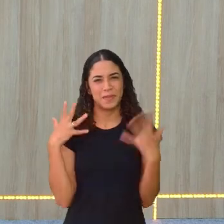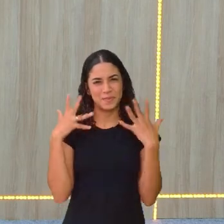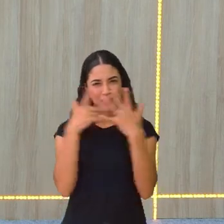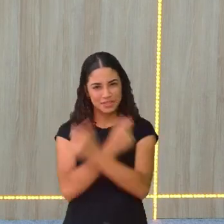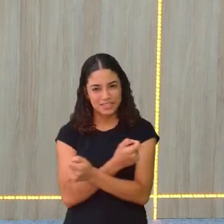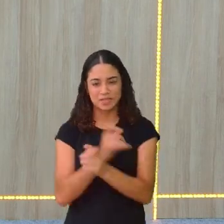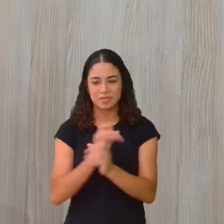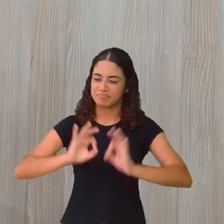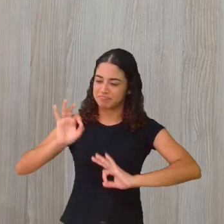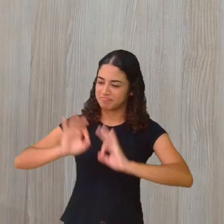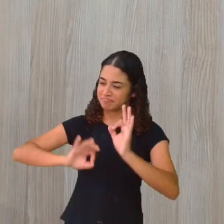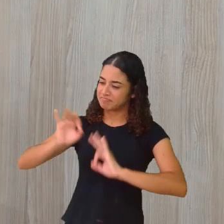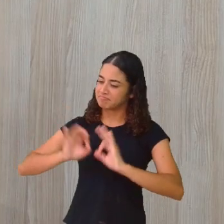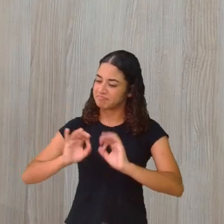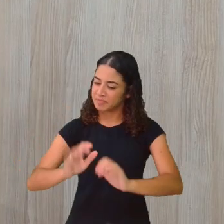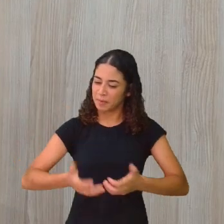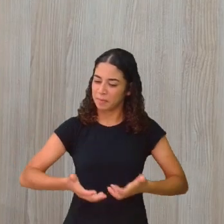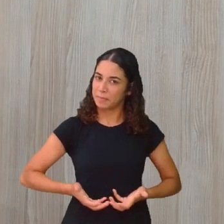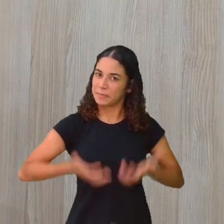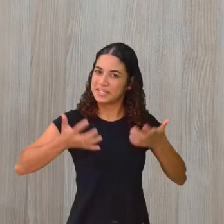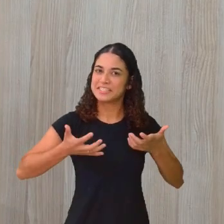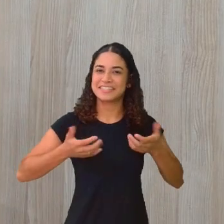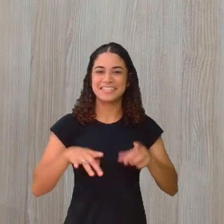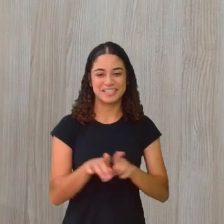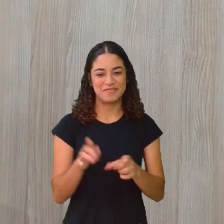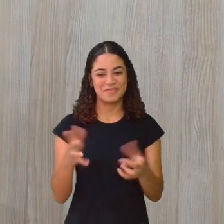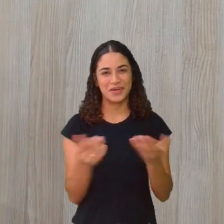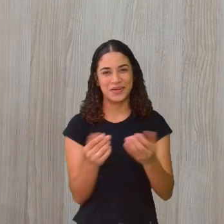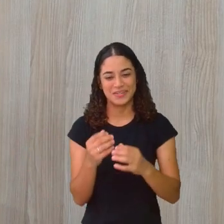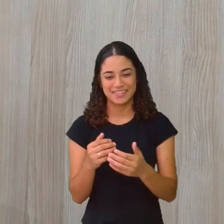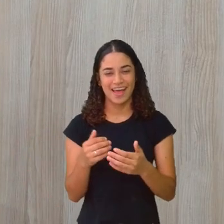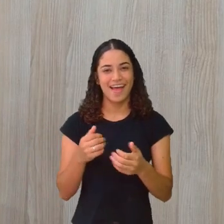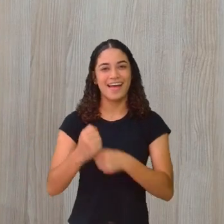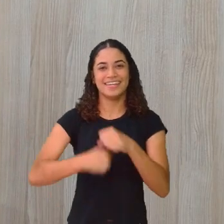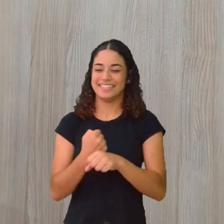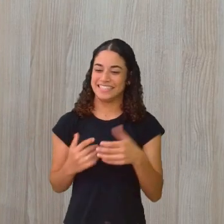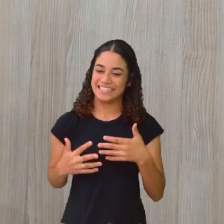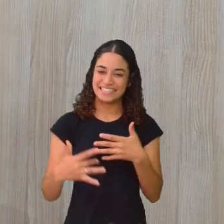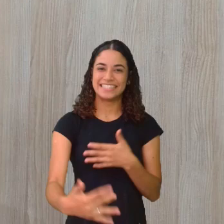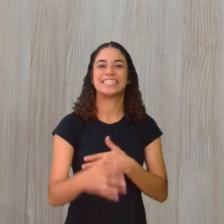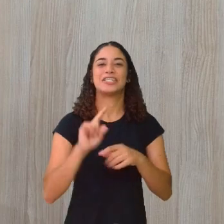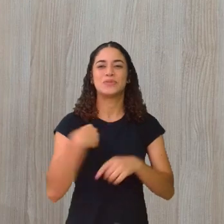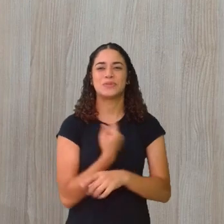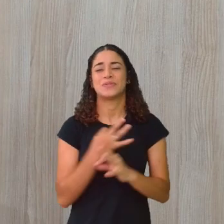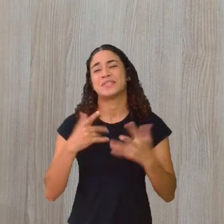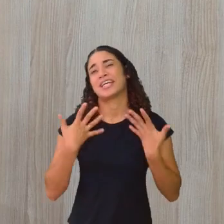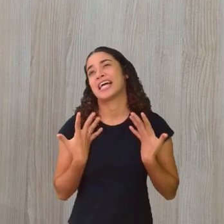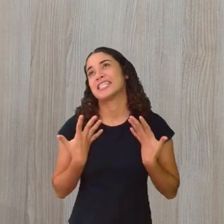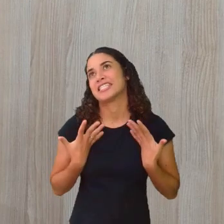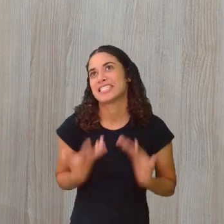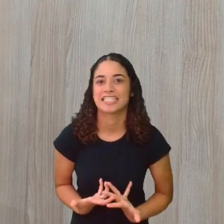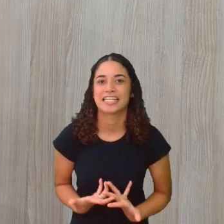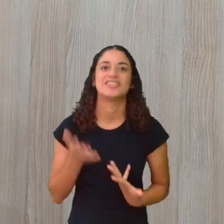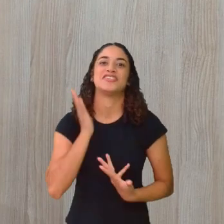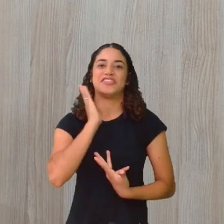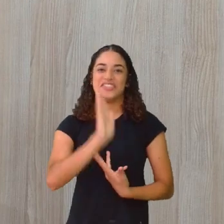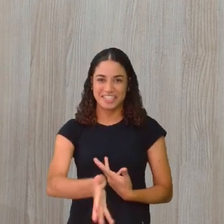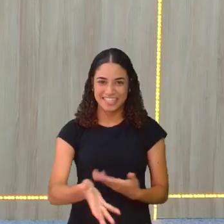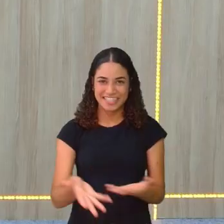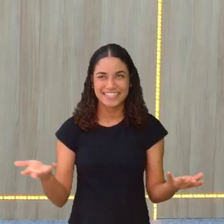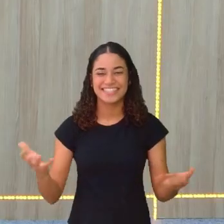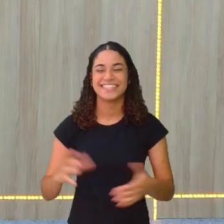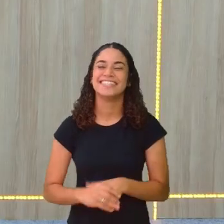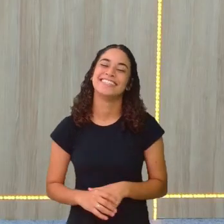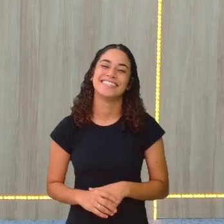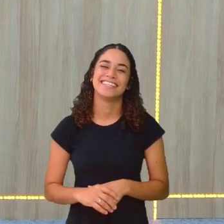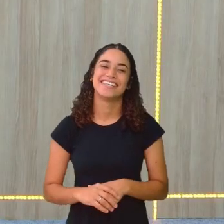Exatamente. com a produção deles aqui. Então, ainda mais nessa reta final de ano, aí, todo mundo cansado, né? Exatamente,